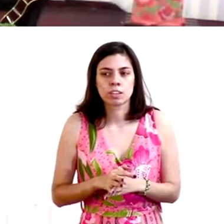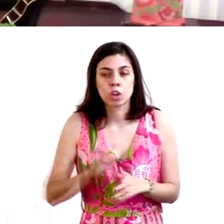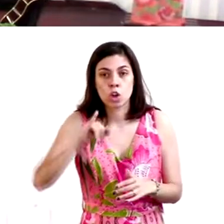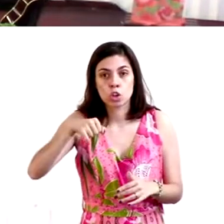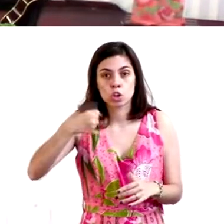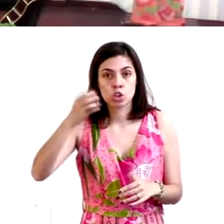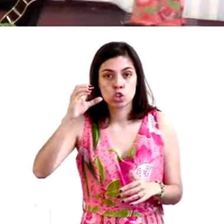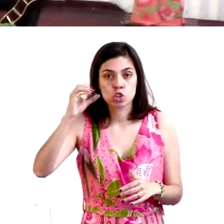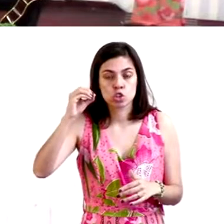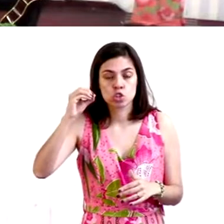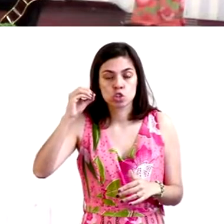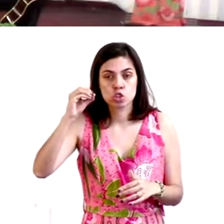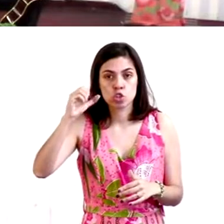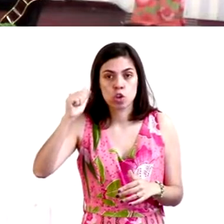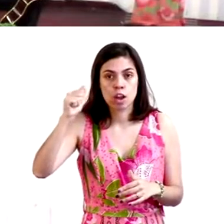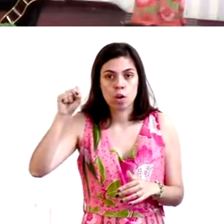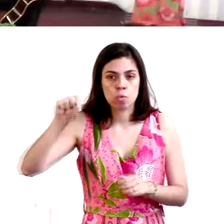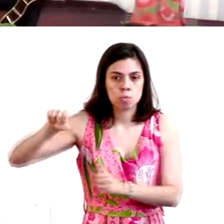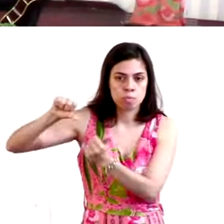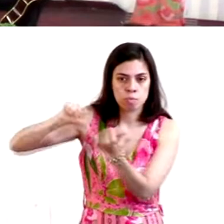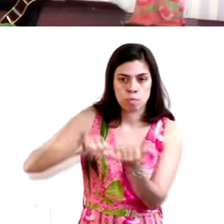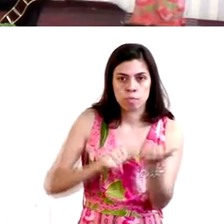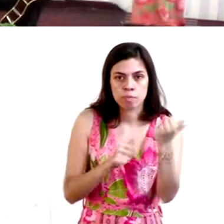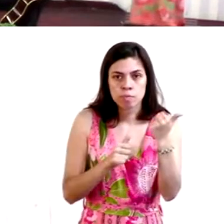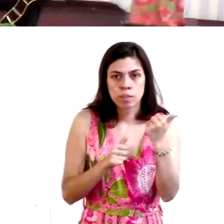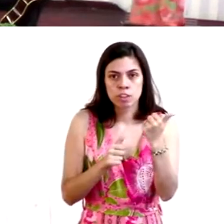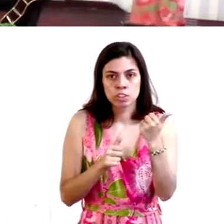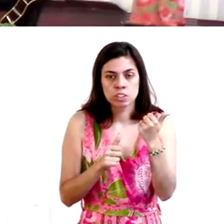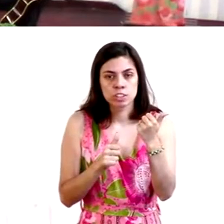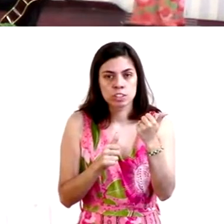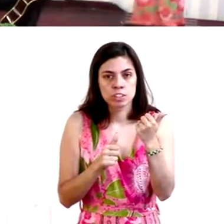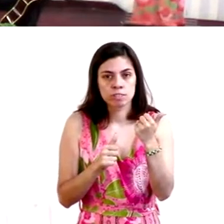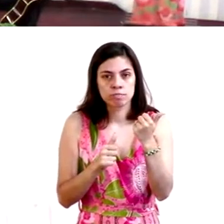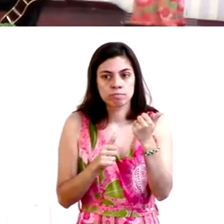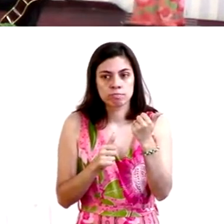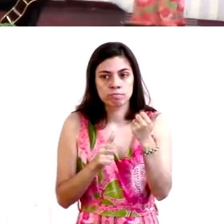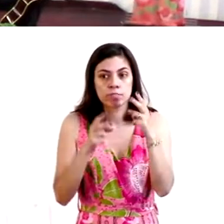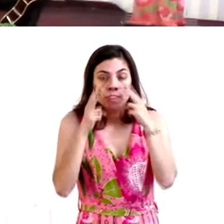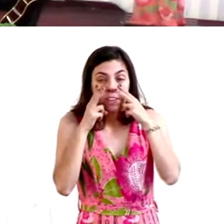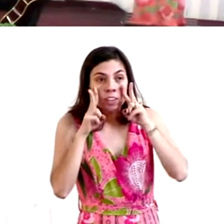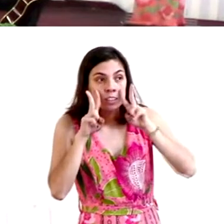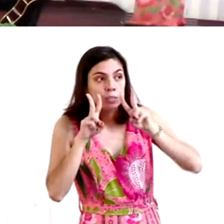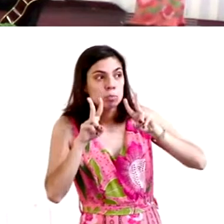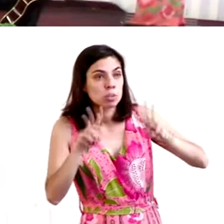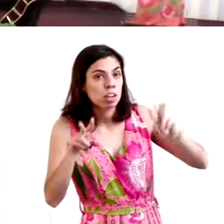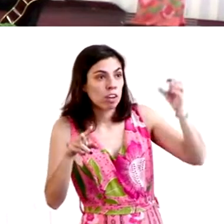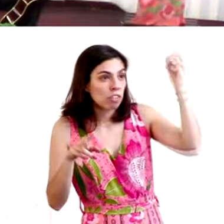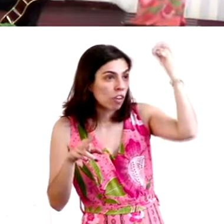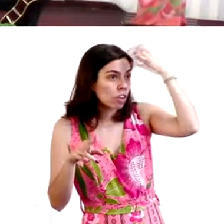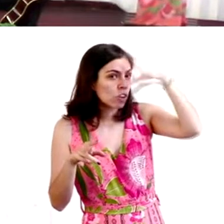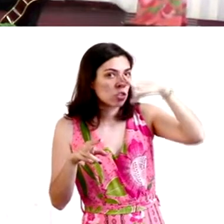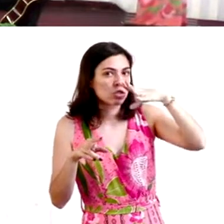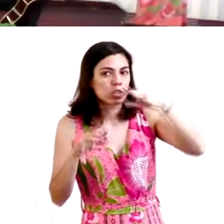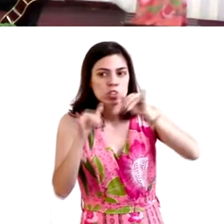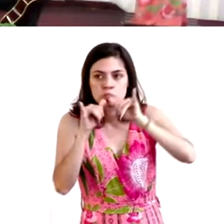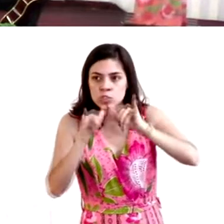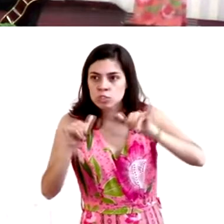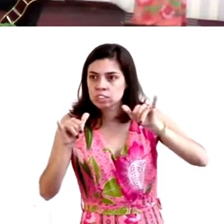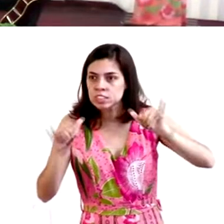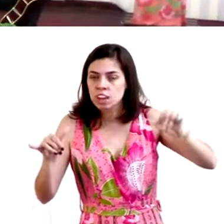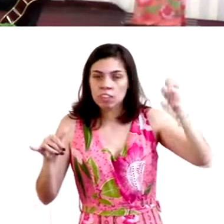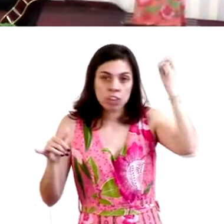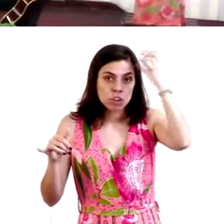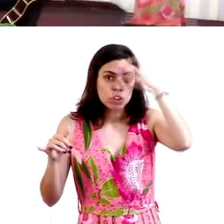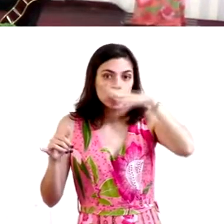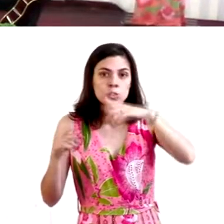como testemunha para que testificasse a respeito da luz, a fim de todos virem a crer por intermédio